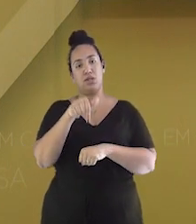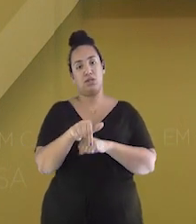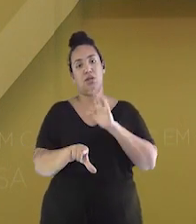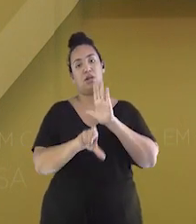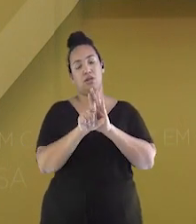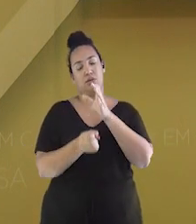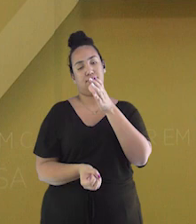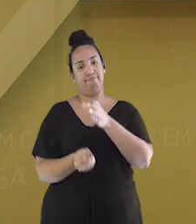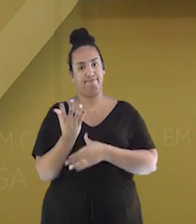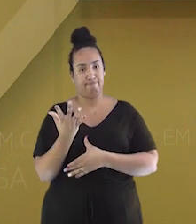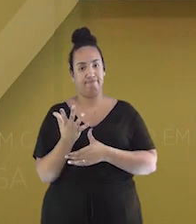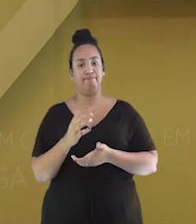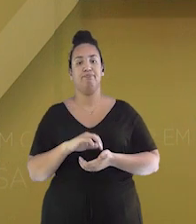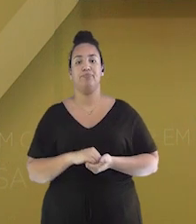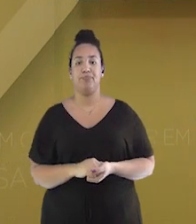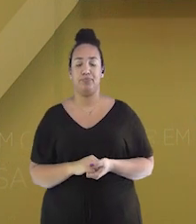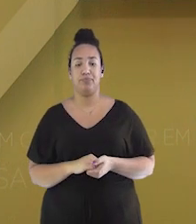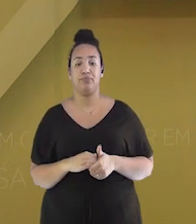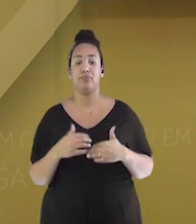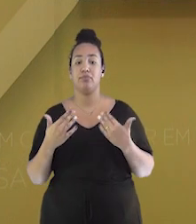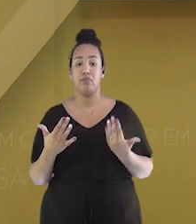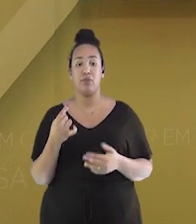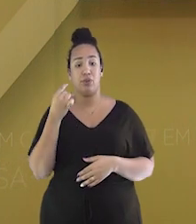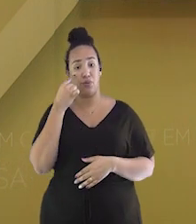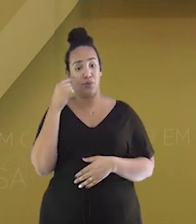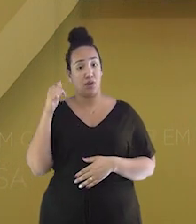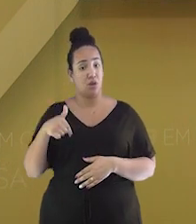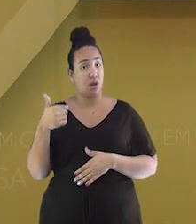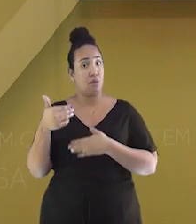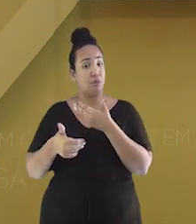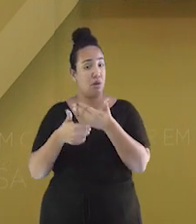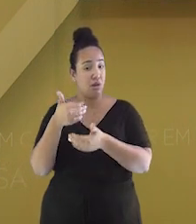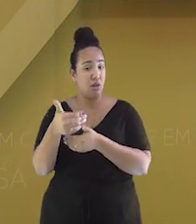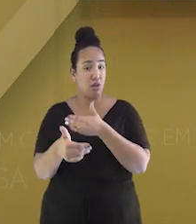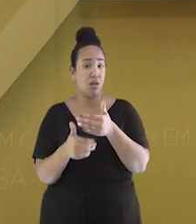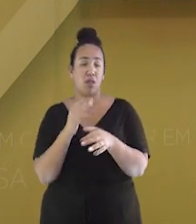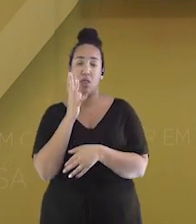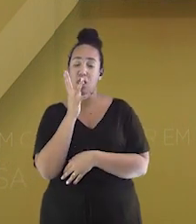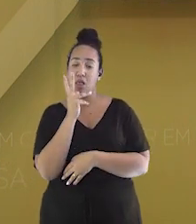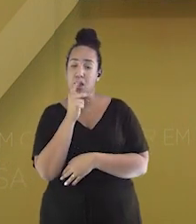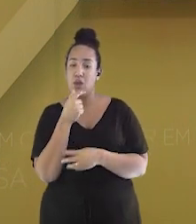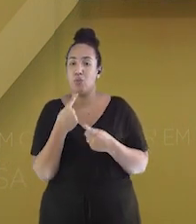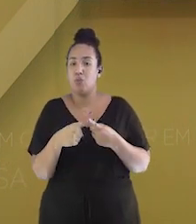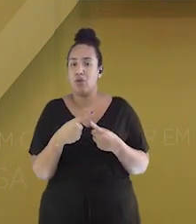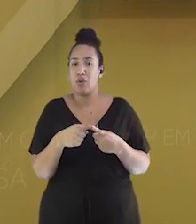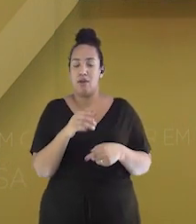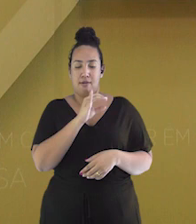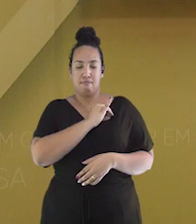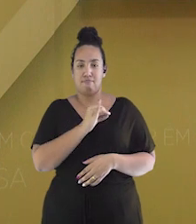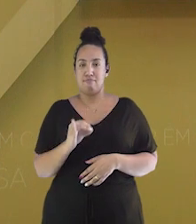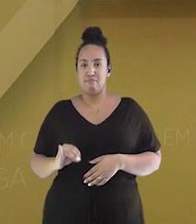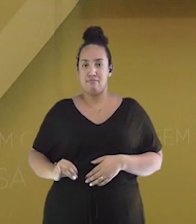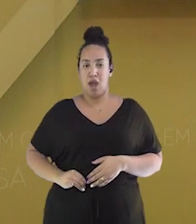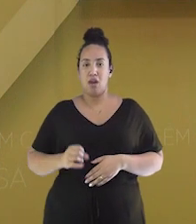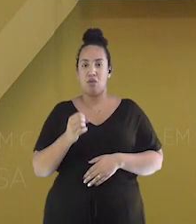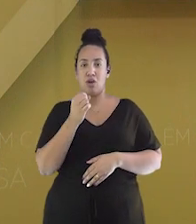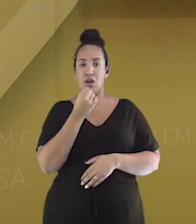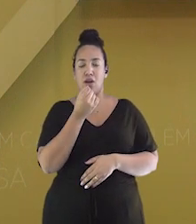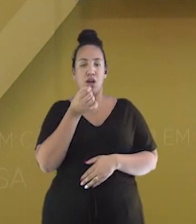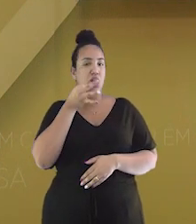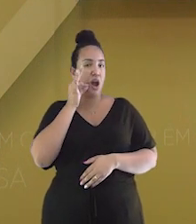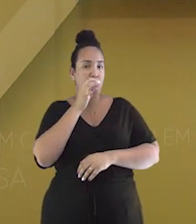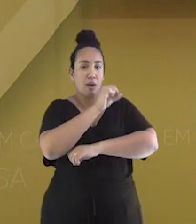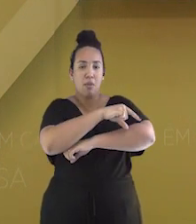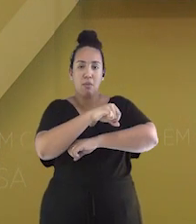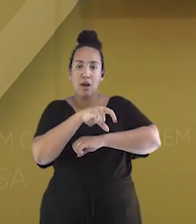sistema. Vimos que esse processo foi bastante lento, devido à resistência da elite imperial dos cafeicultores. Pensa